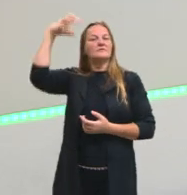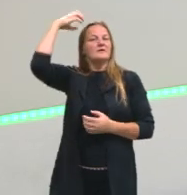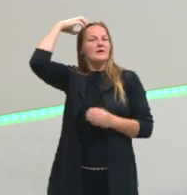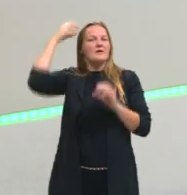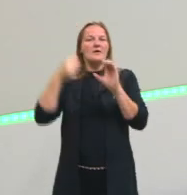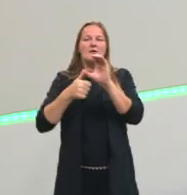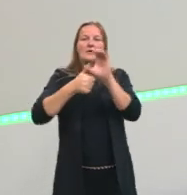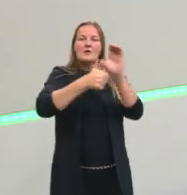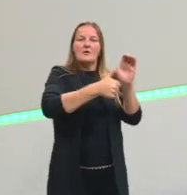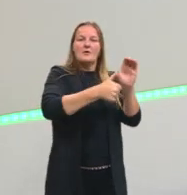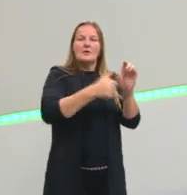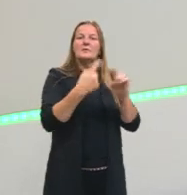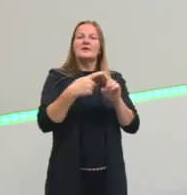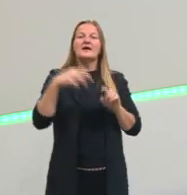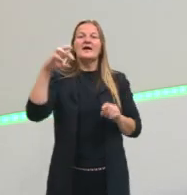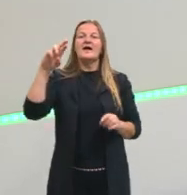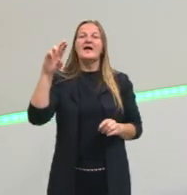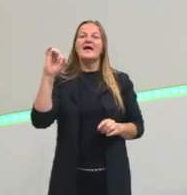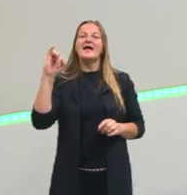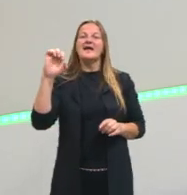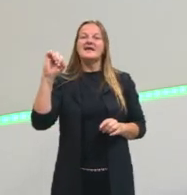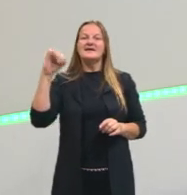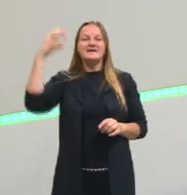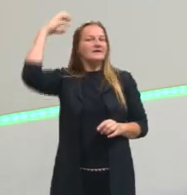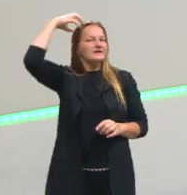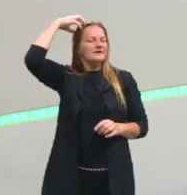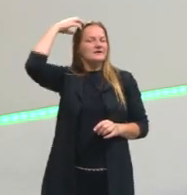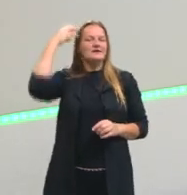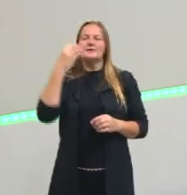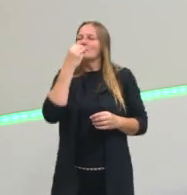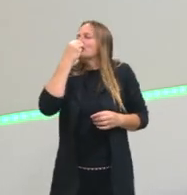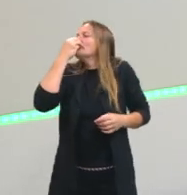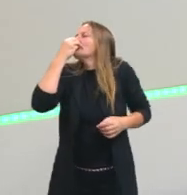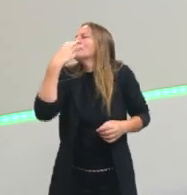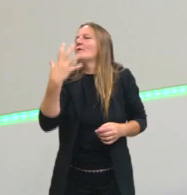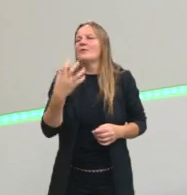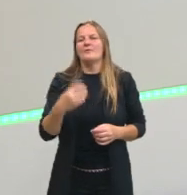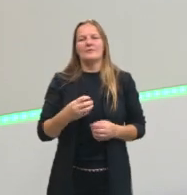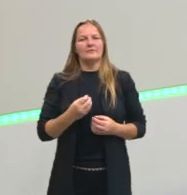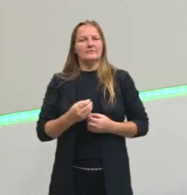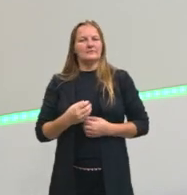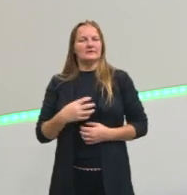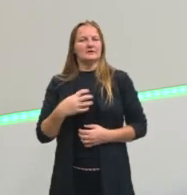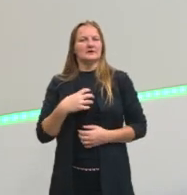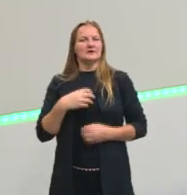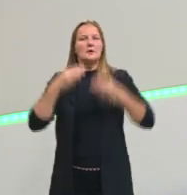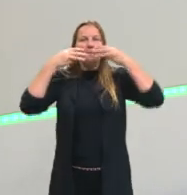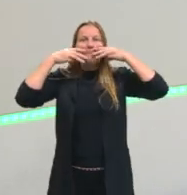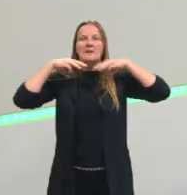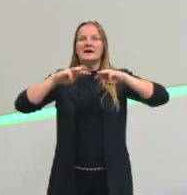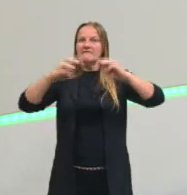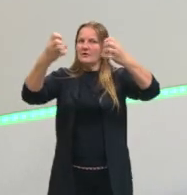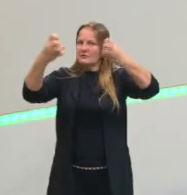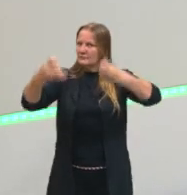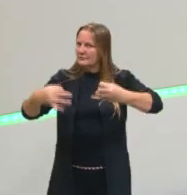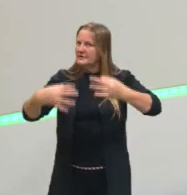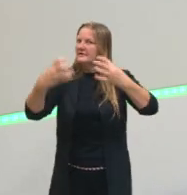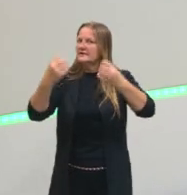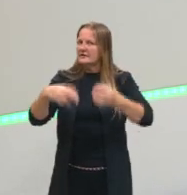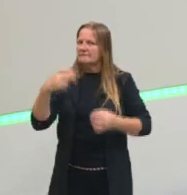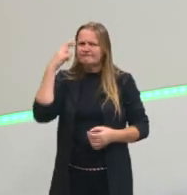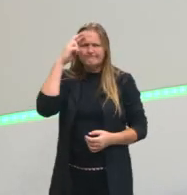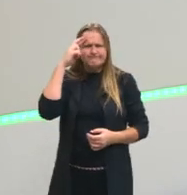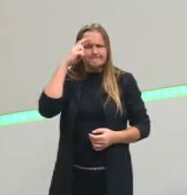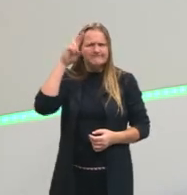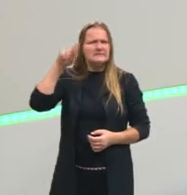cristianismo que o rei Era sempre fazia o bem por Essência ele só fazia o bem Raquel vai trazer vai explicar o rei com através da